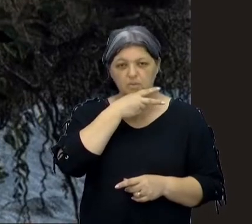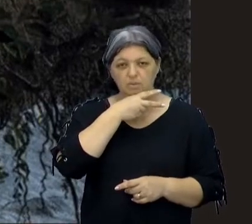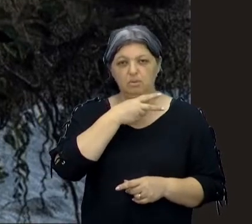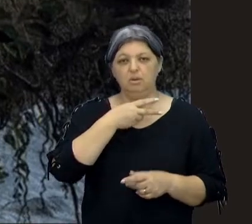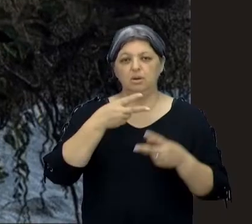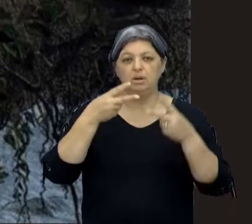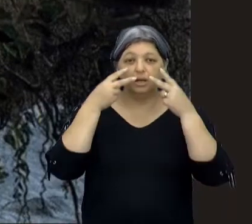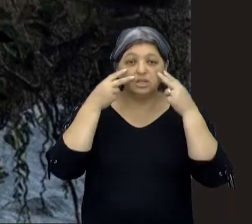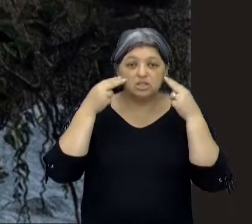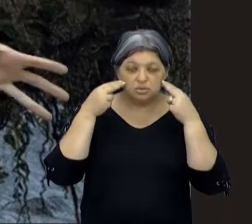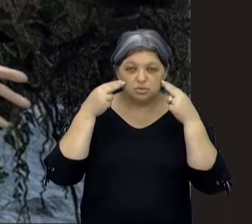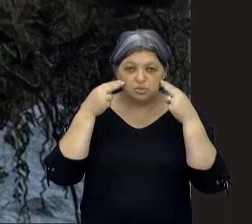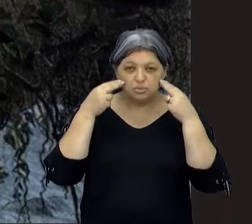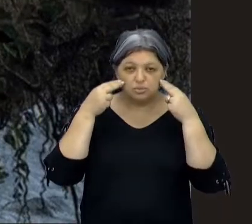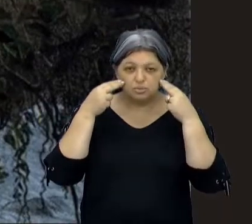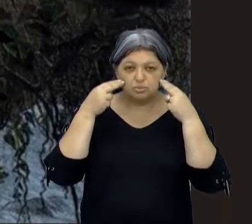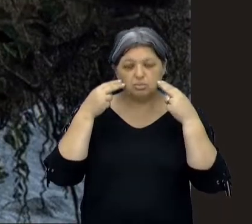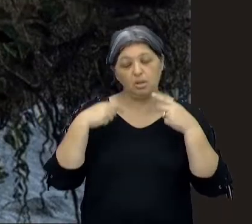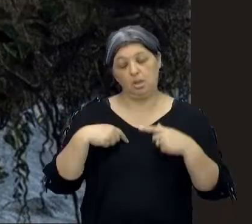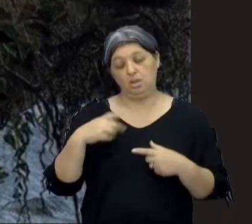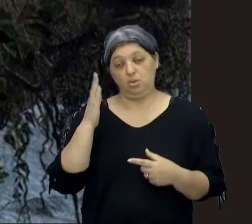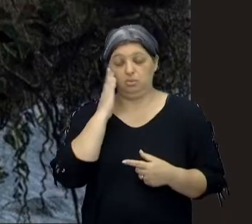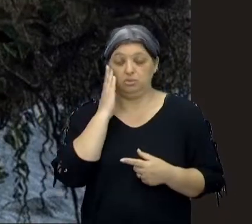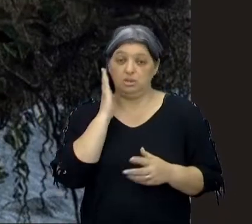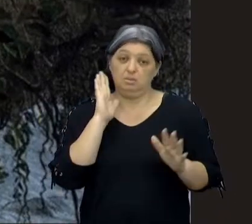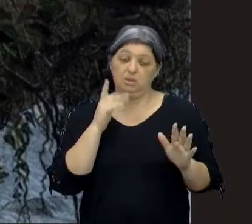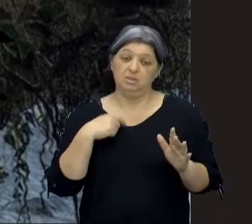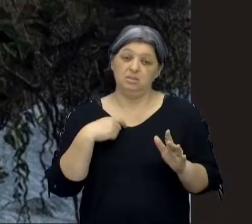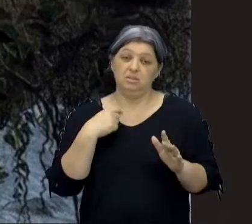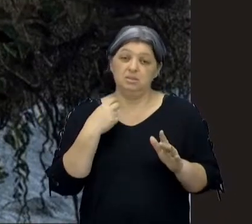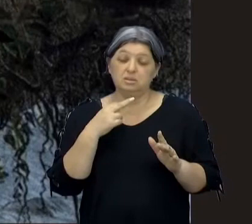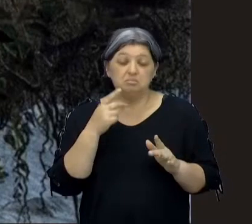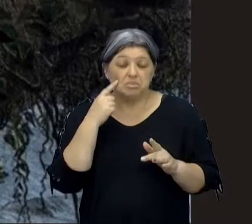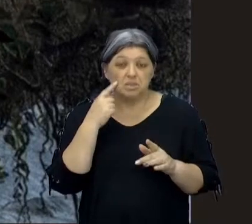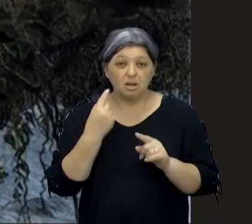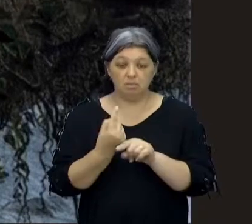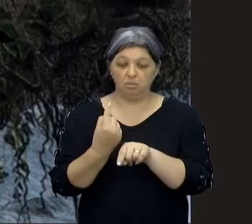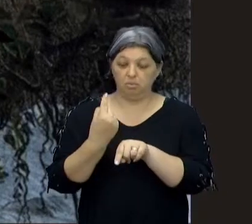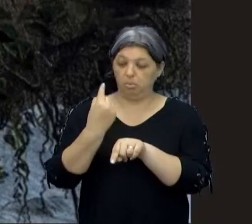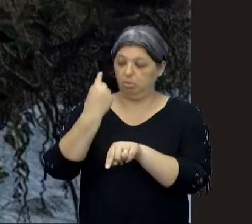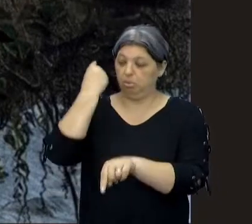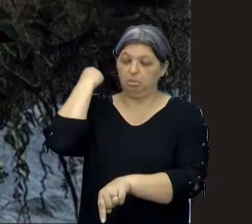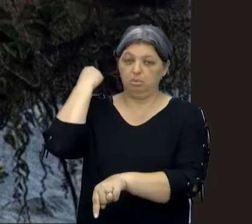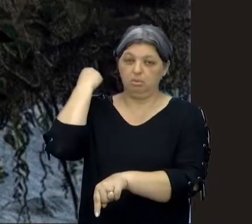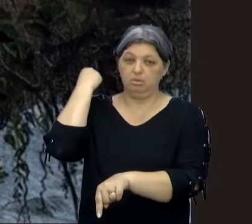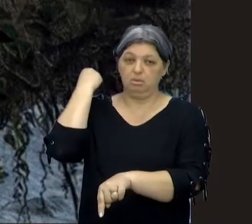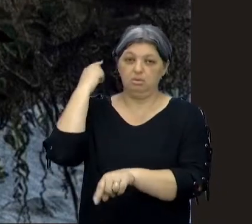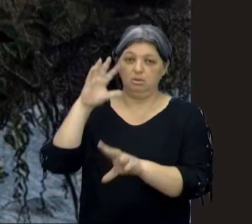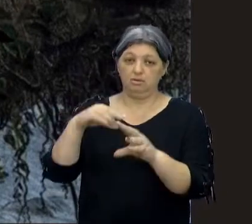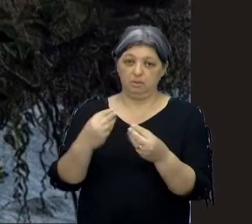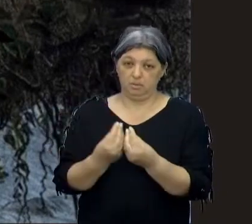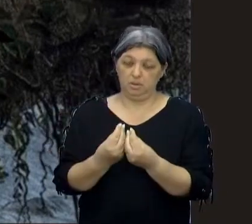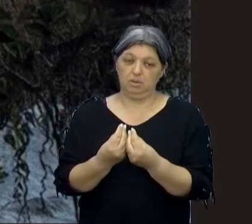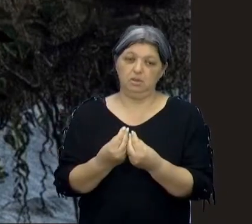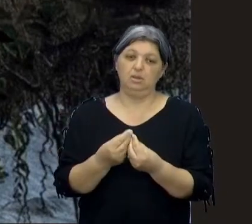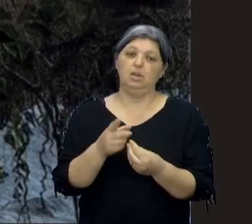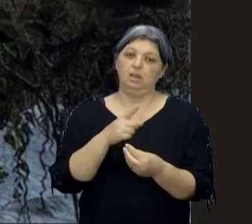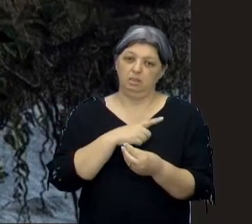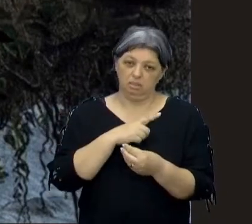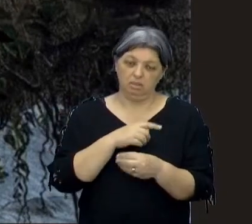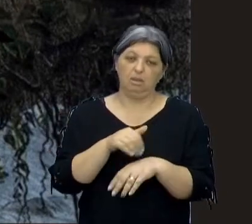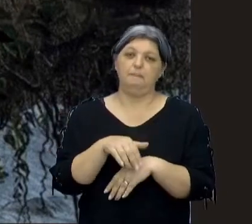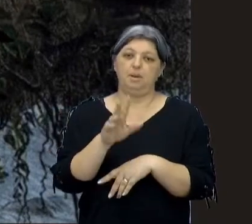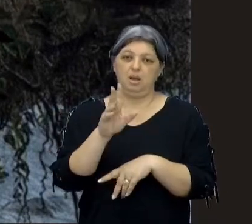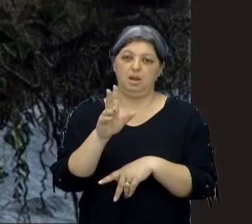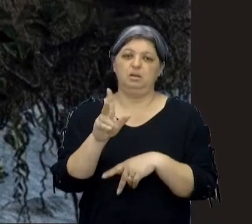e isso que eu sei né de repente se eu for olhar mais lá atrás na minha família eu posso ter mais indígenas